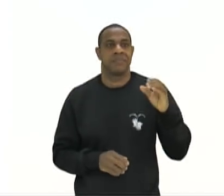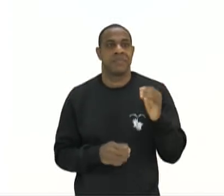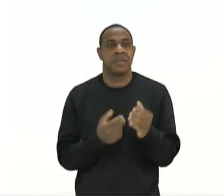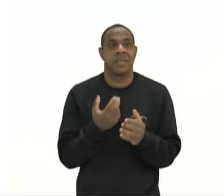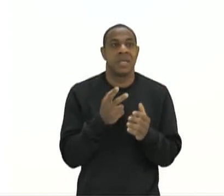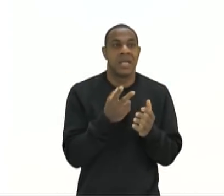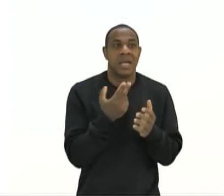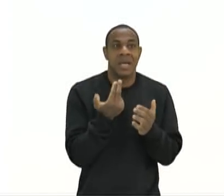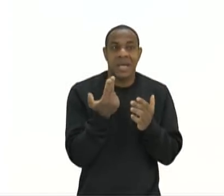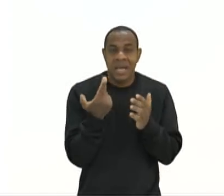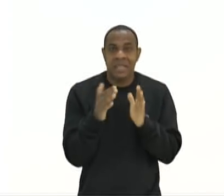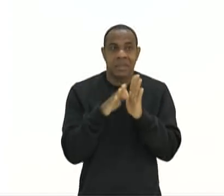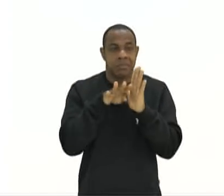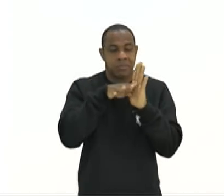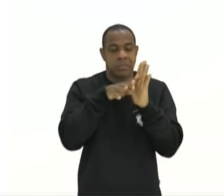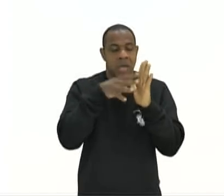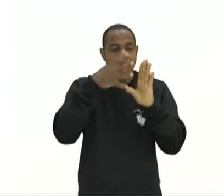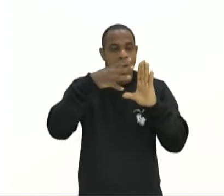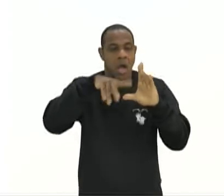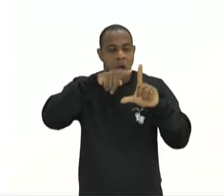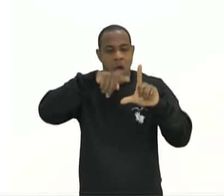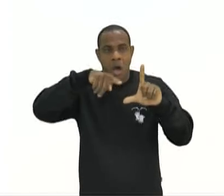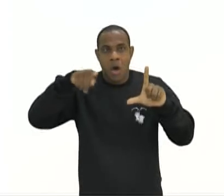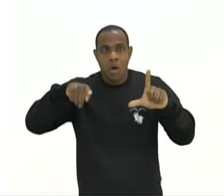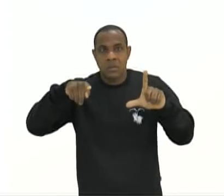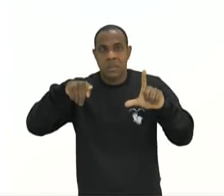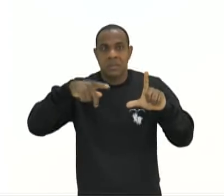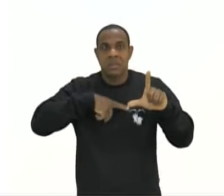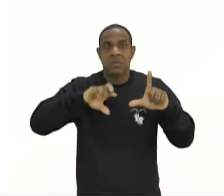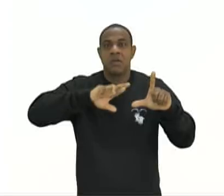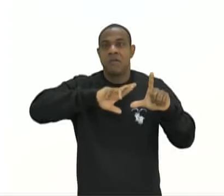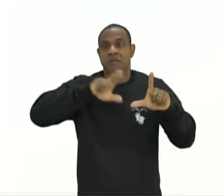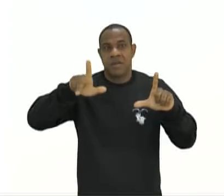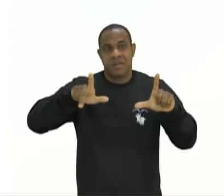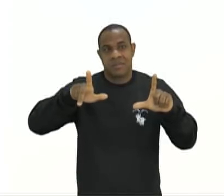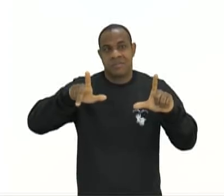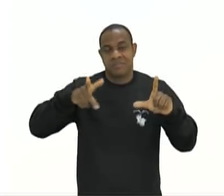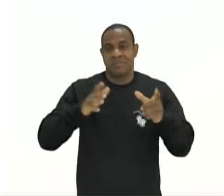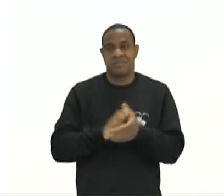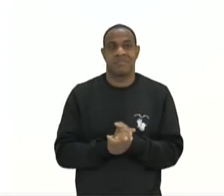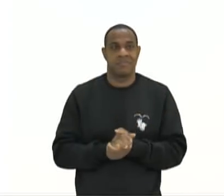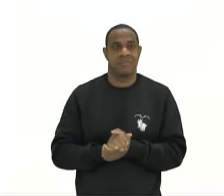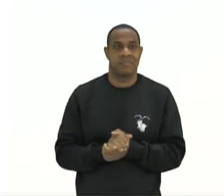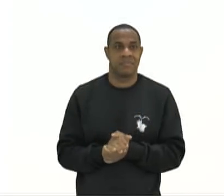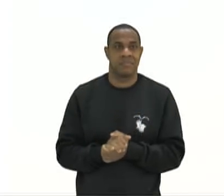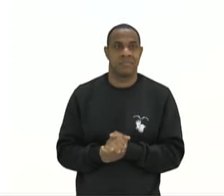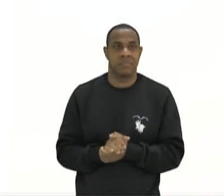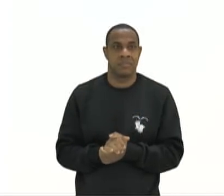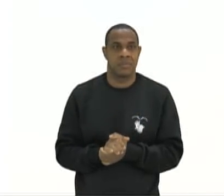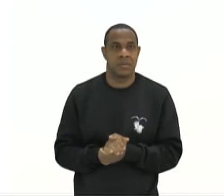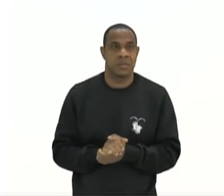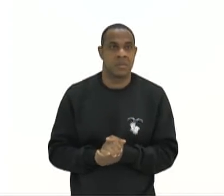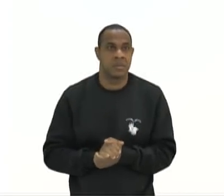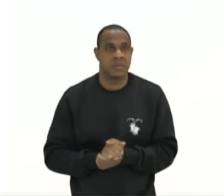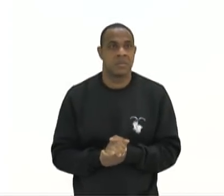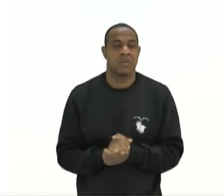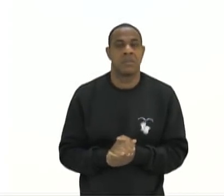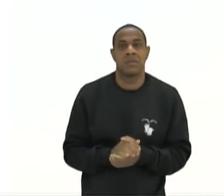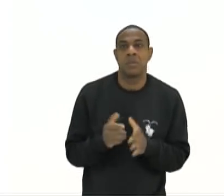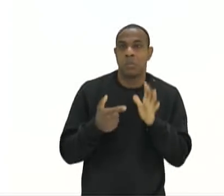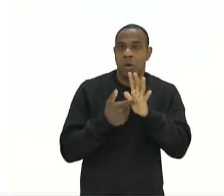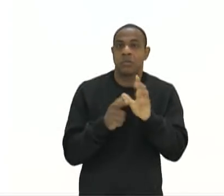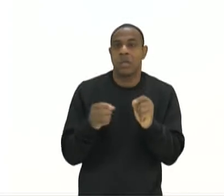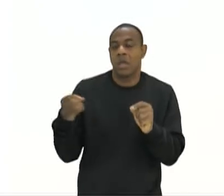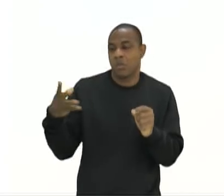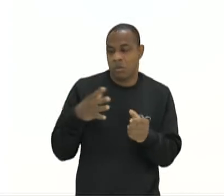nova fonte. Perfeito, é isso mesmo que temos como correspondência. Vamos para a próxima. As ondas têm o mesmo comprimento